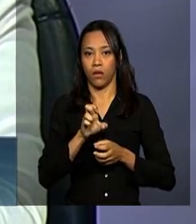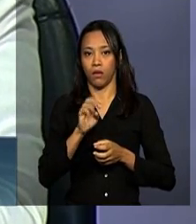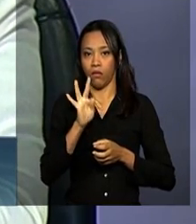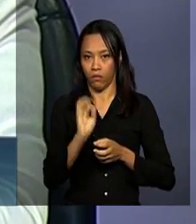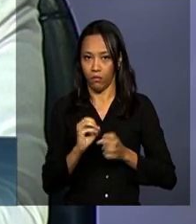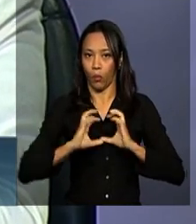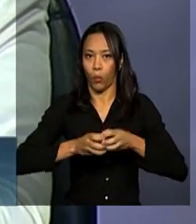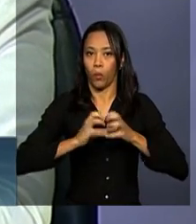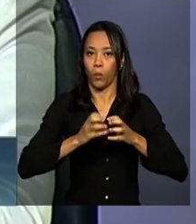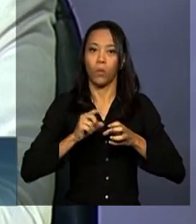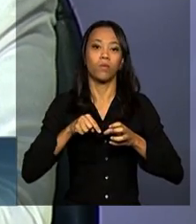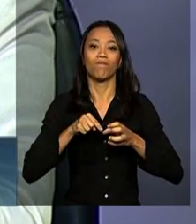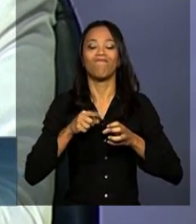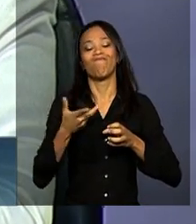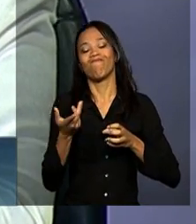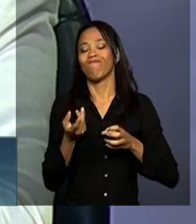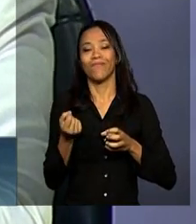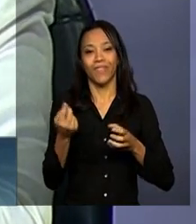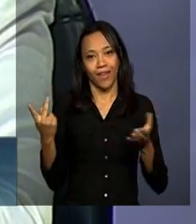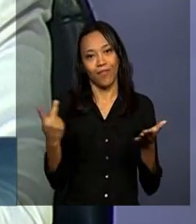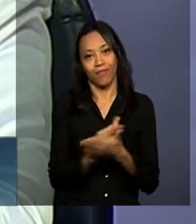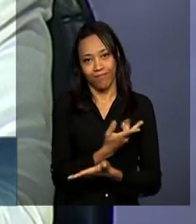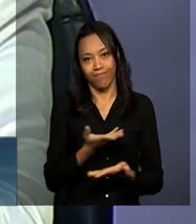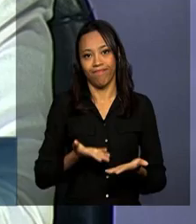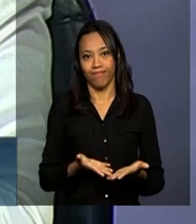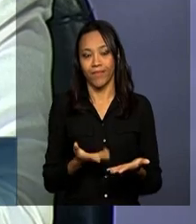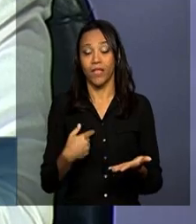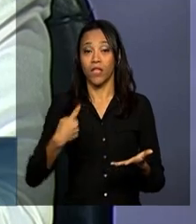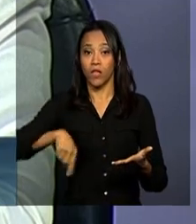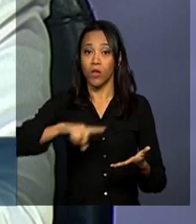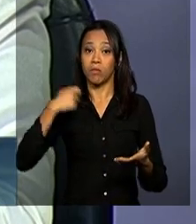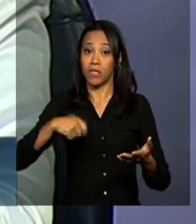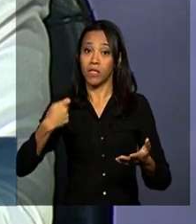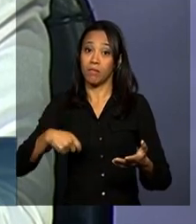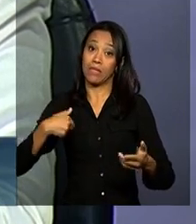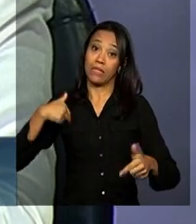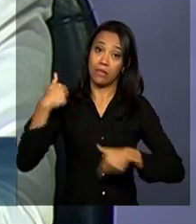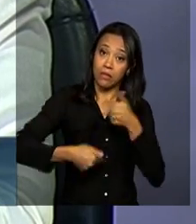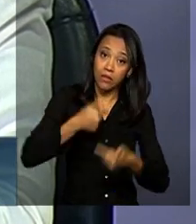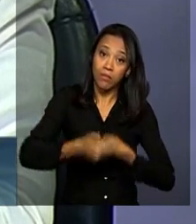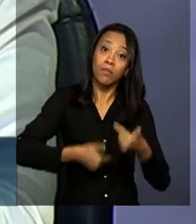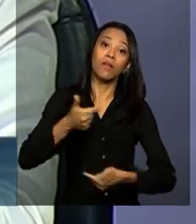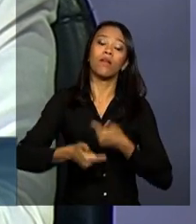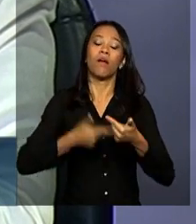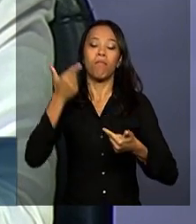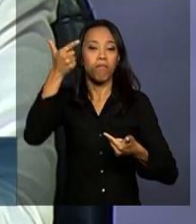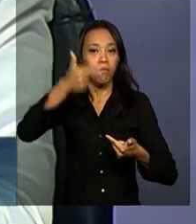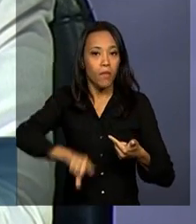desigualdades, que, infelizmente, nós vamos precisar atuar de forma muito